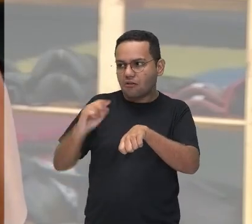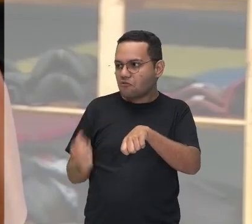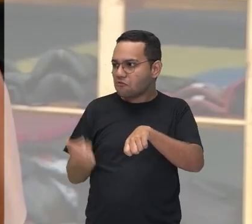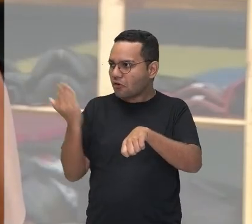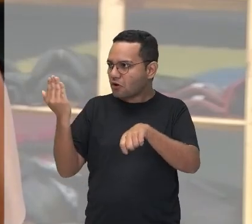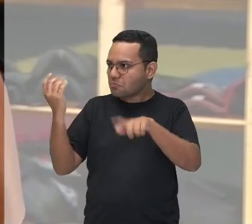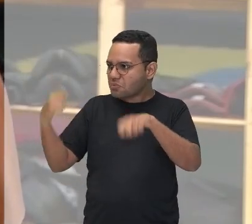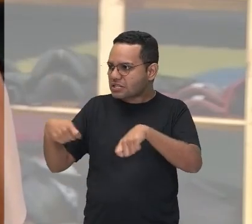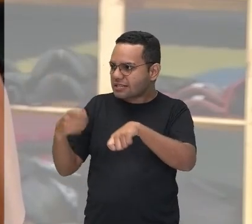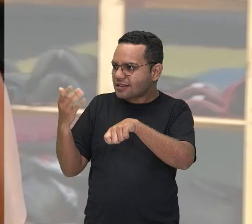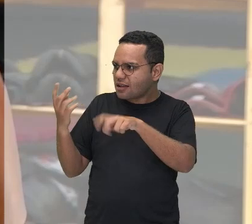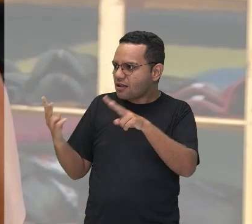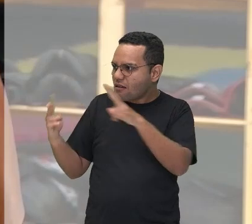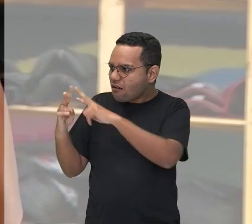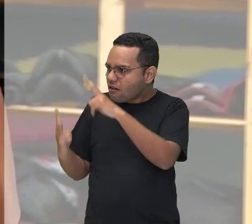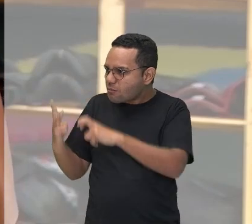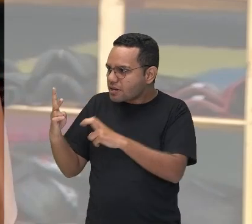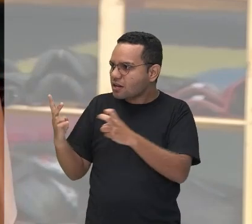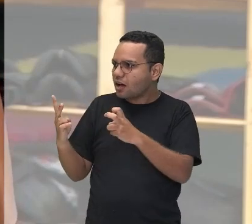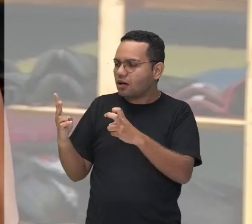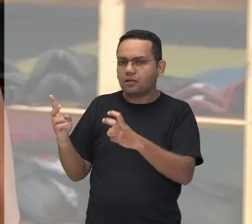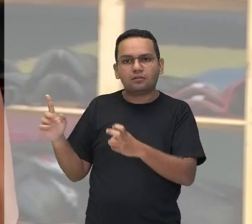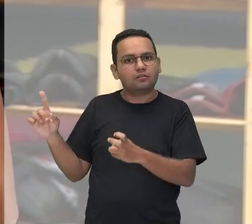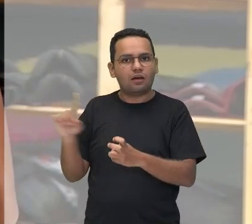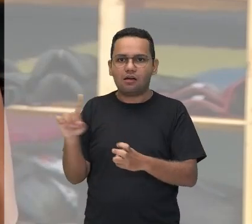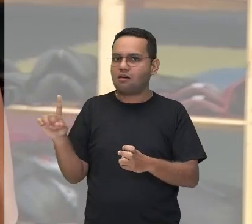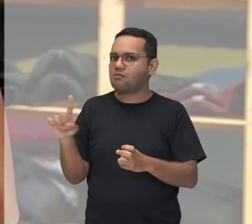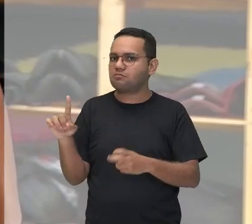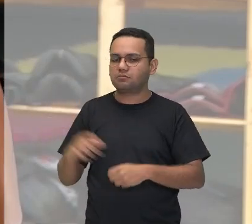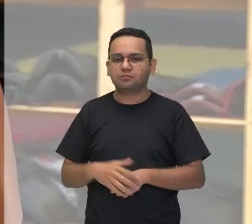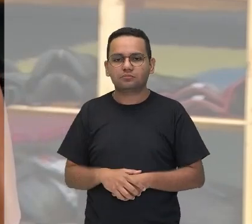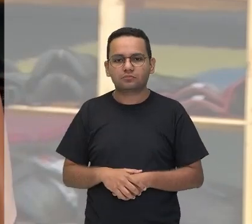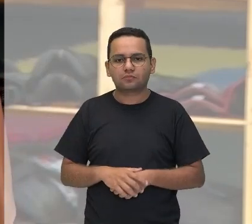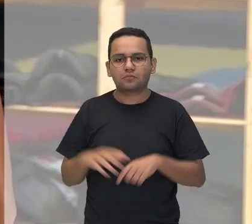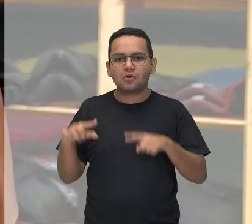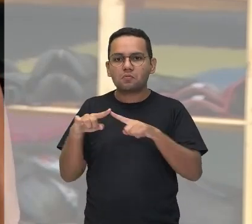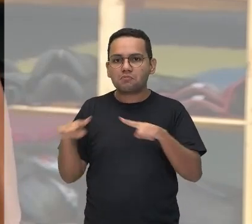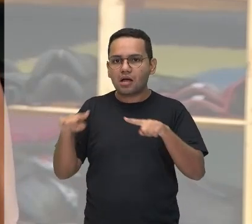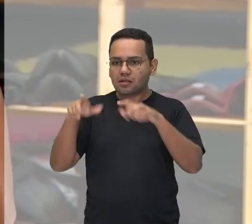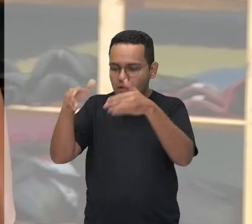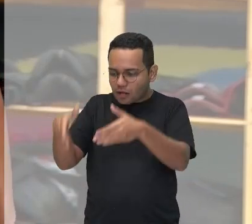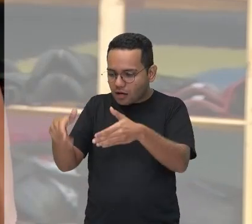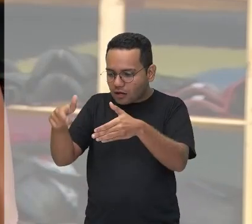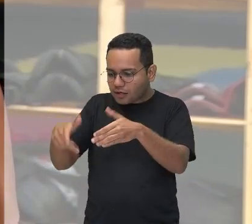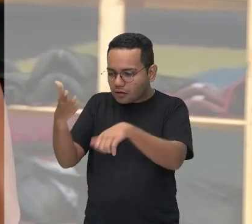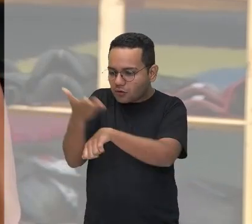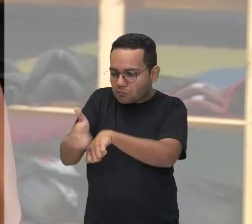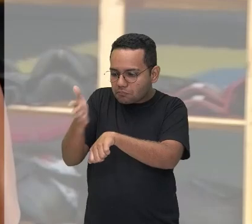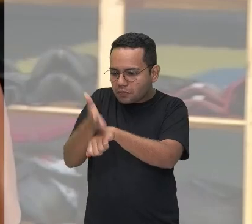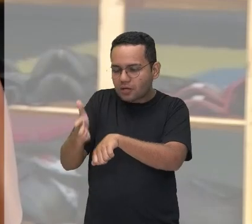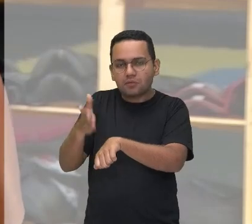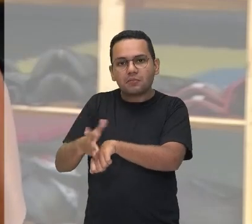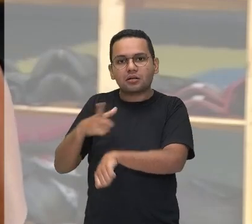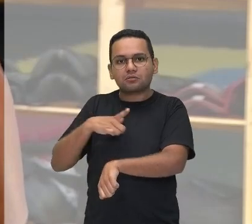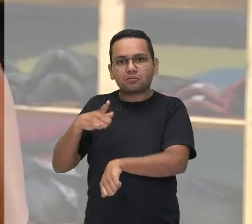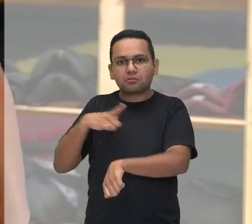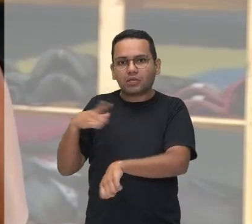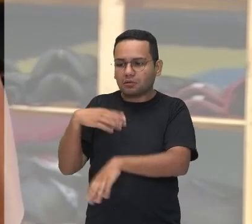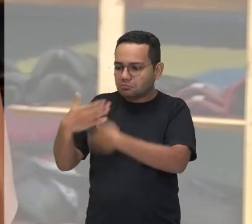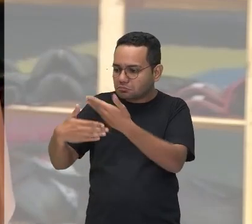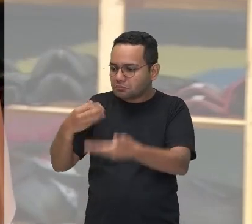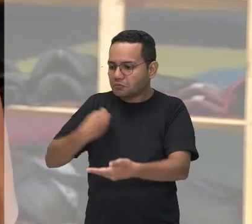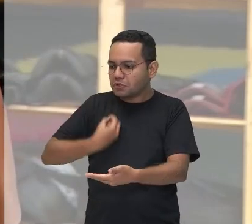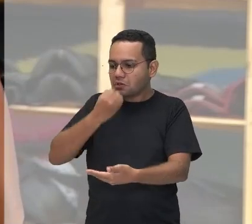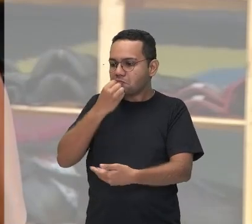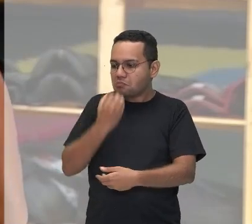sabe, não é para agredir ninguém, né? A gente trabalha aqui para que você venha ter uma vida saudável lá fora,